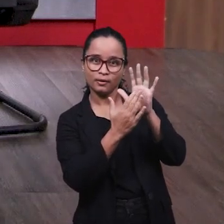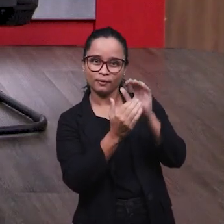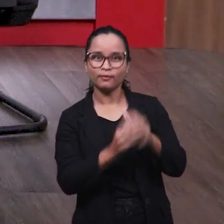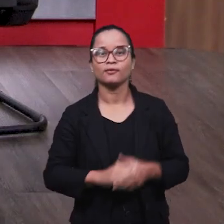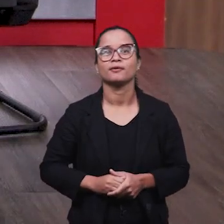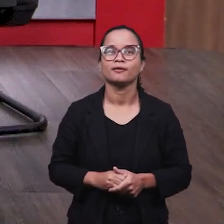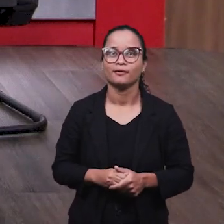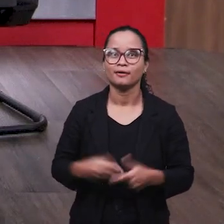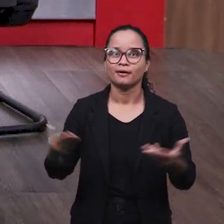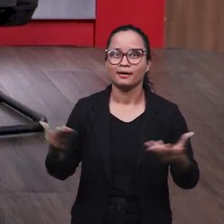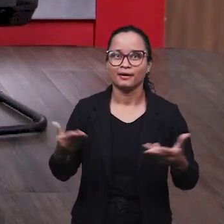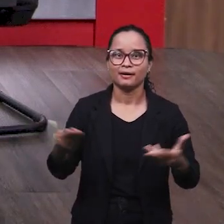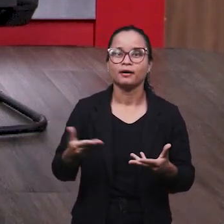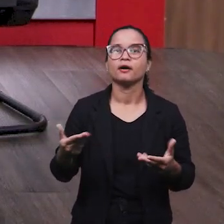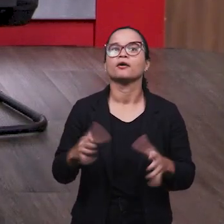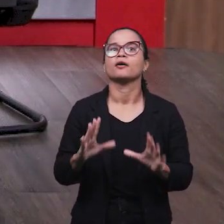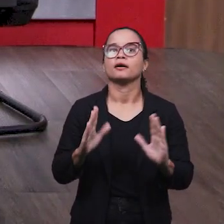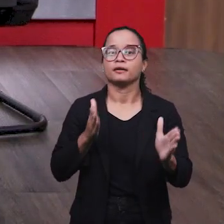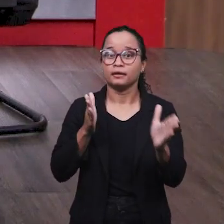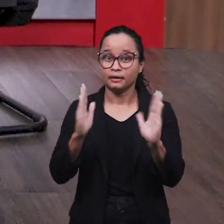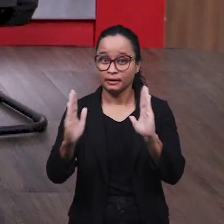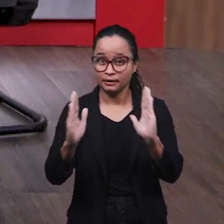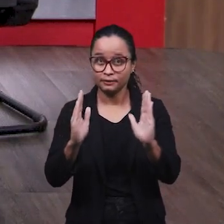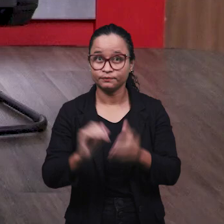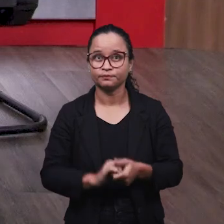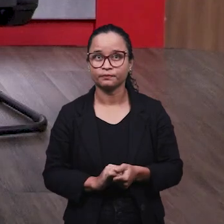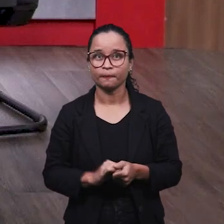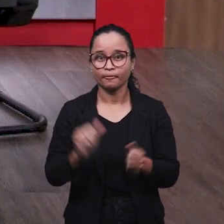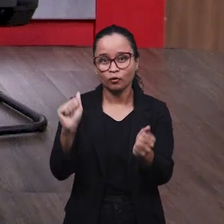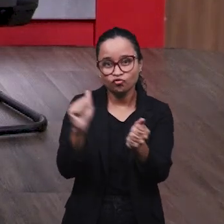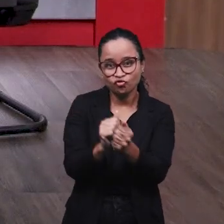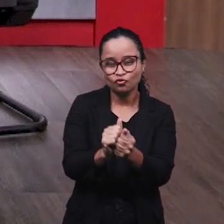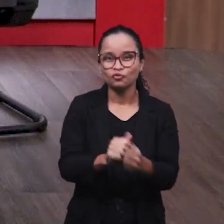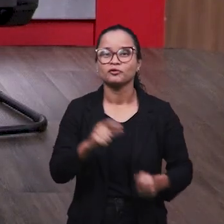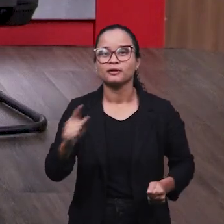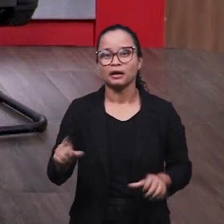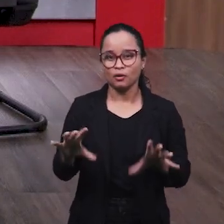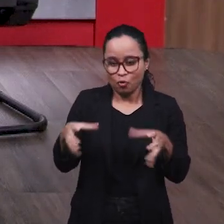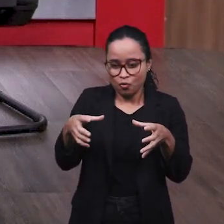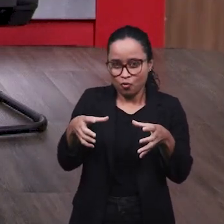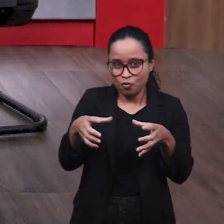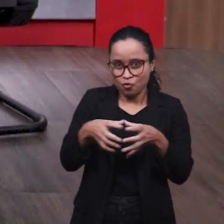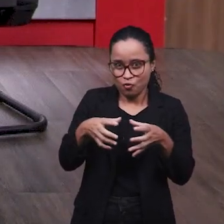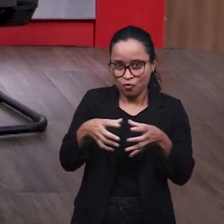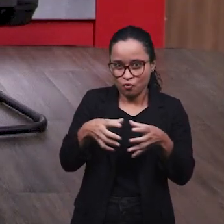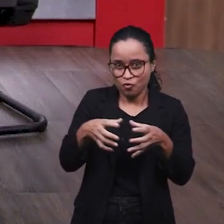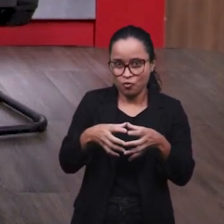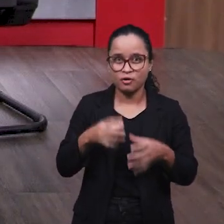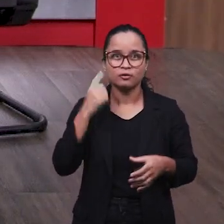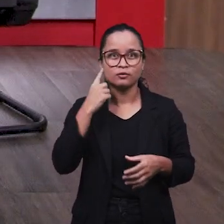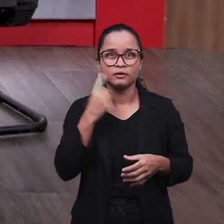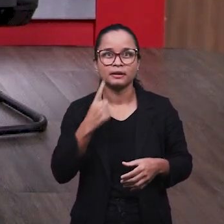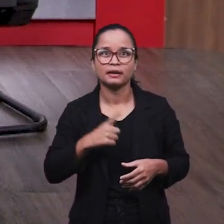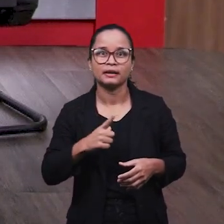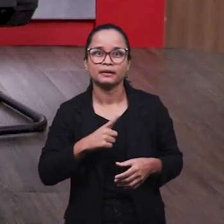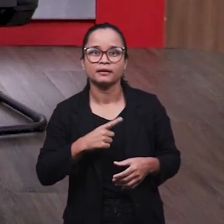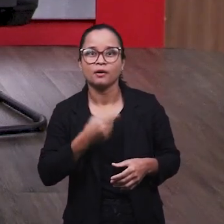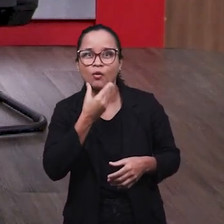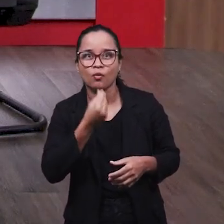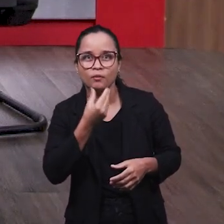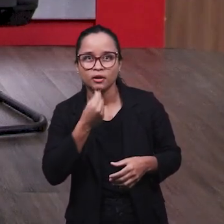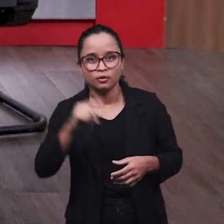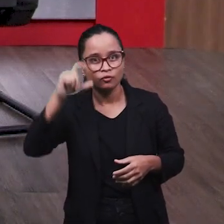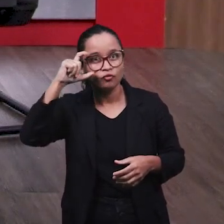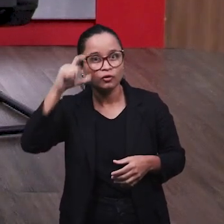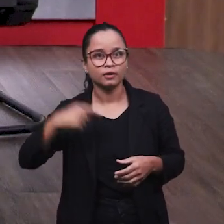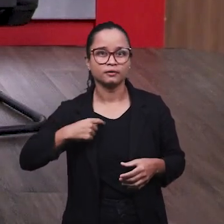totalmente integrado na comunidade surda, antes que ele não era, e ele lá cantando. Se você reparar um menino de óculos que está do lado direito do vídeo,